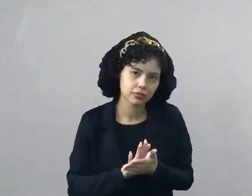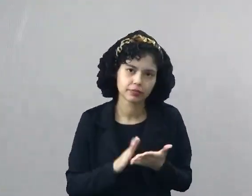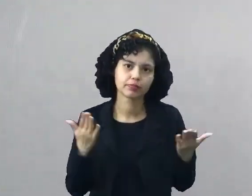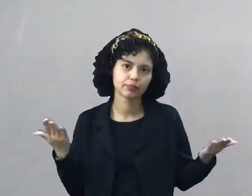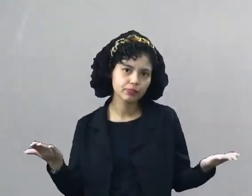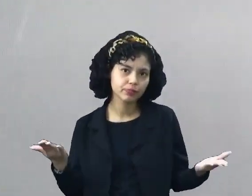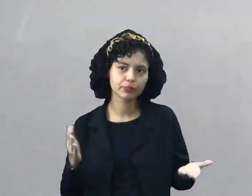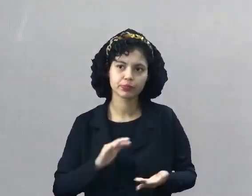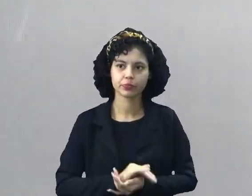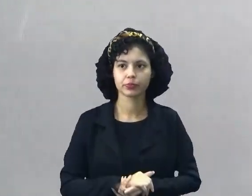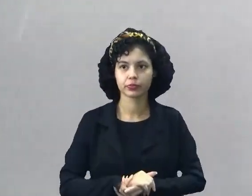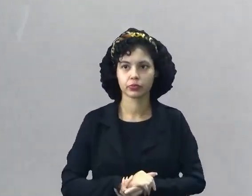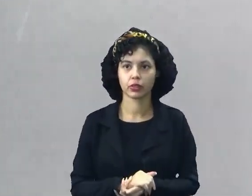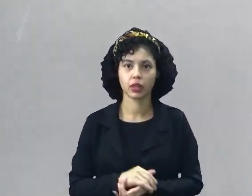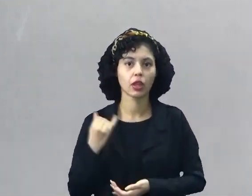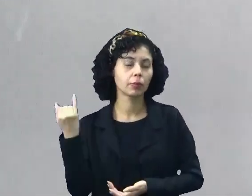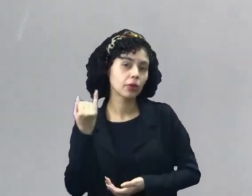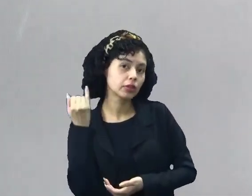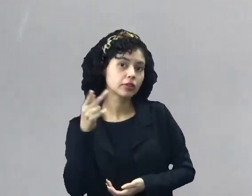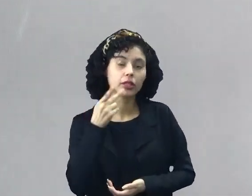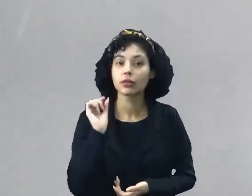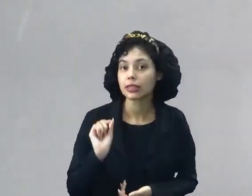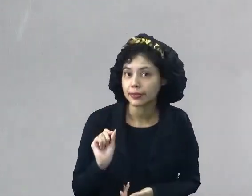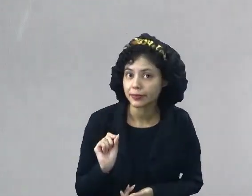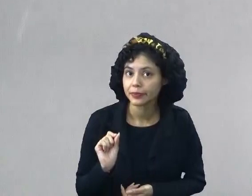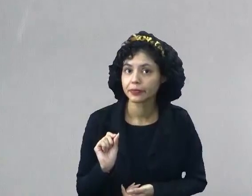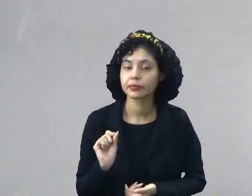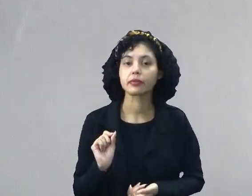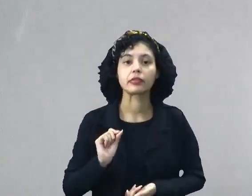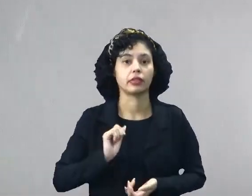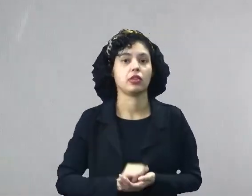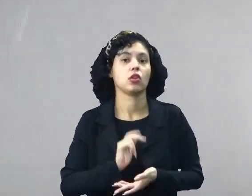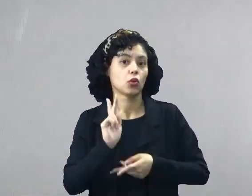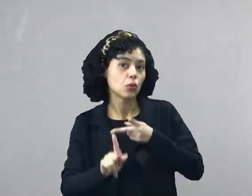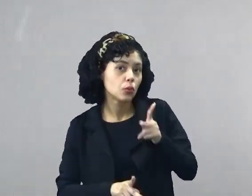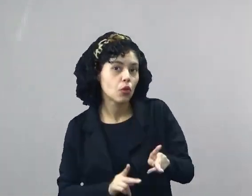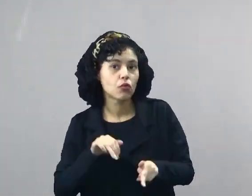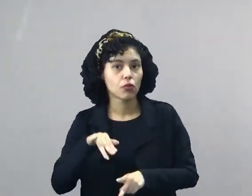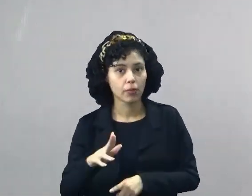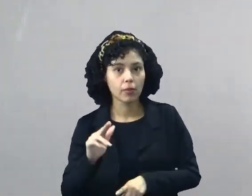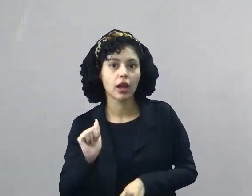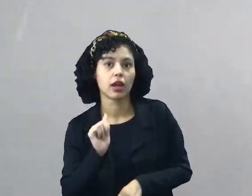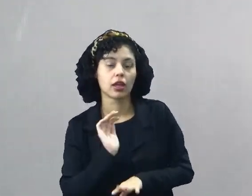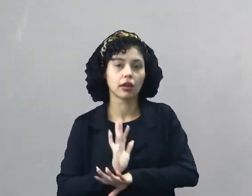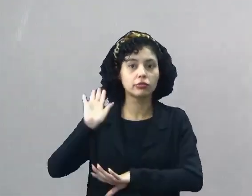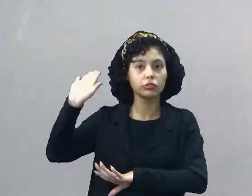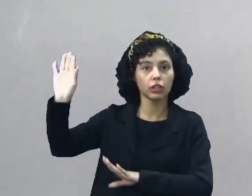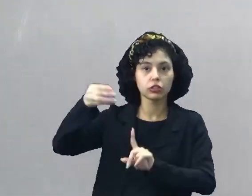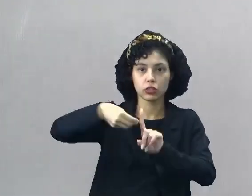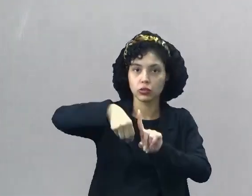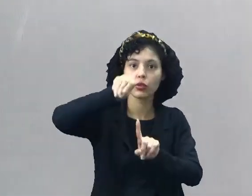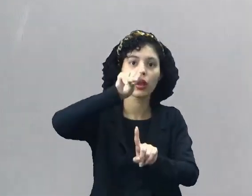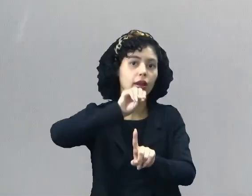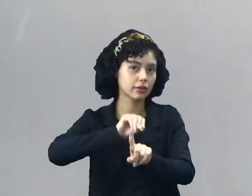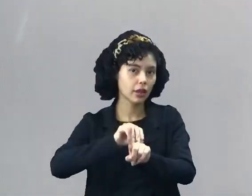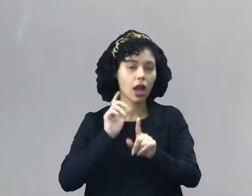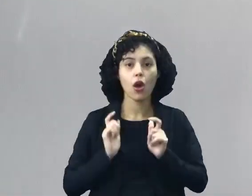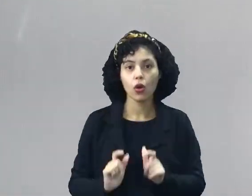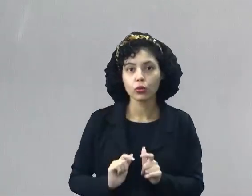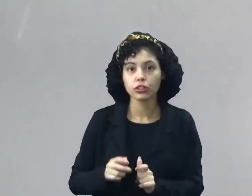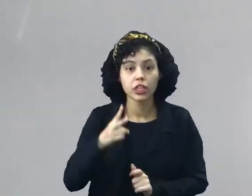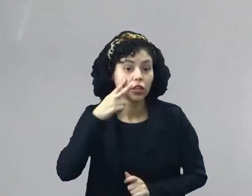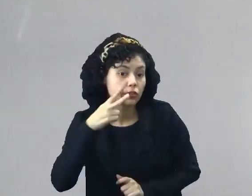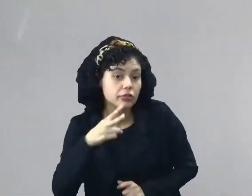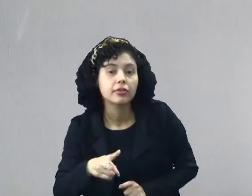consenso em relação a isso. O importante dizer, né, que a civilização maia, né, deixa um calendário onde a gente